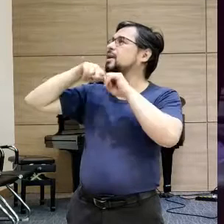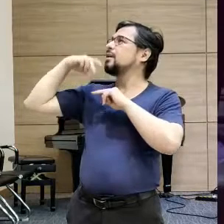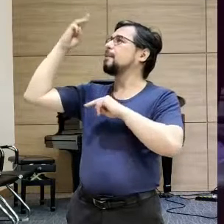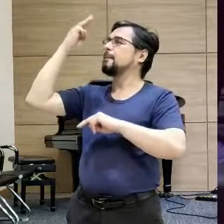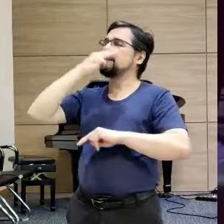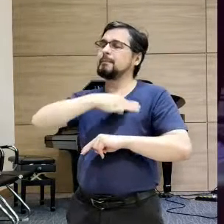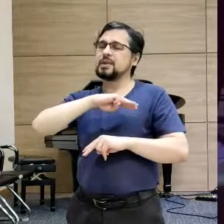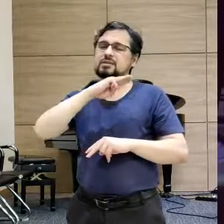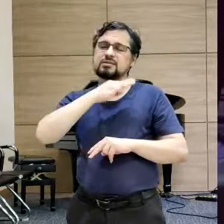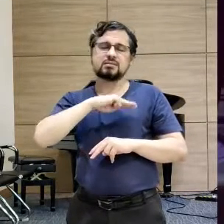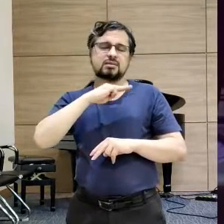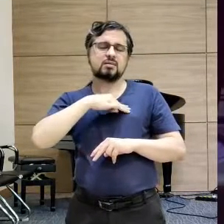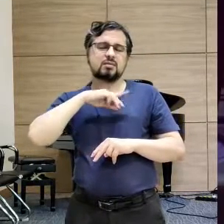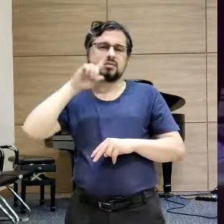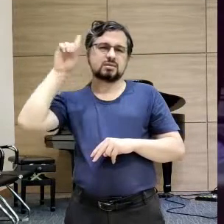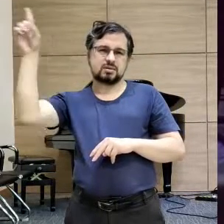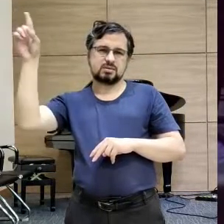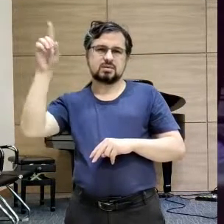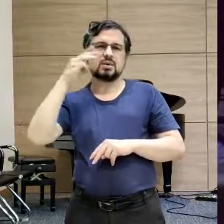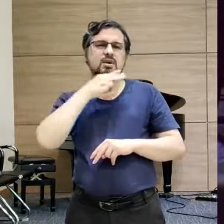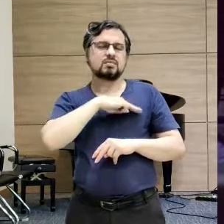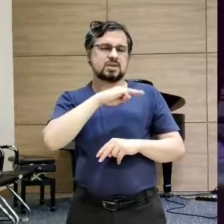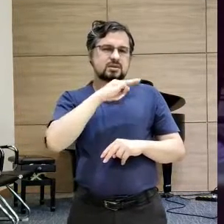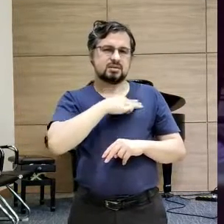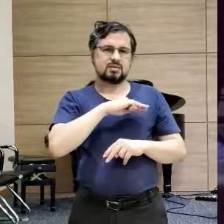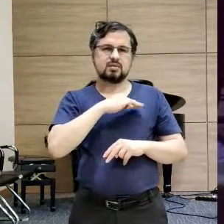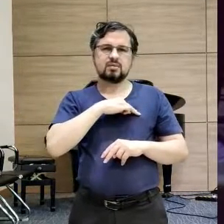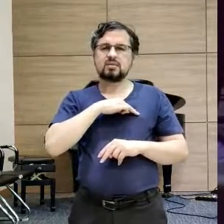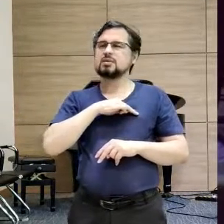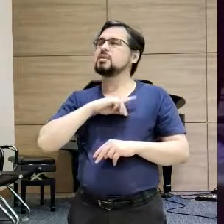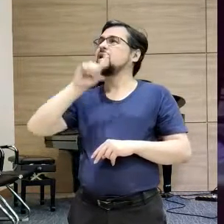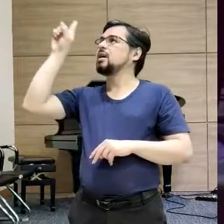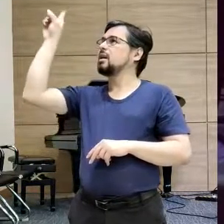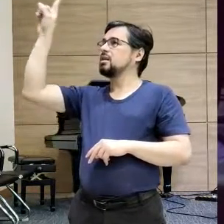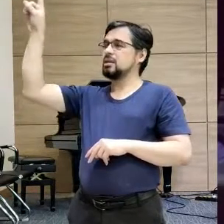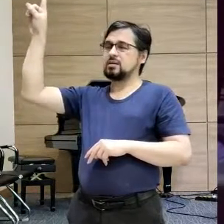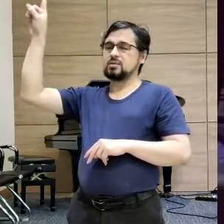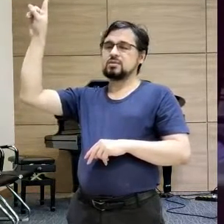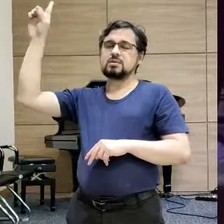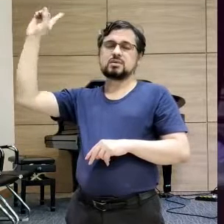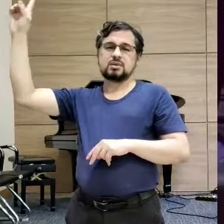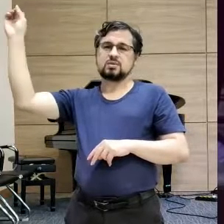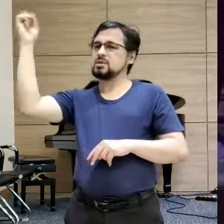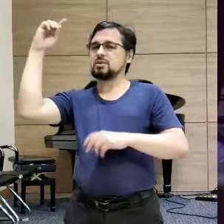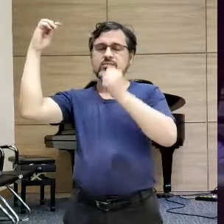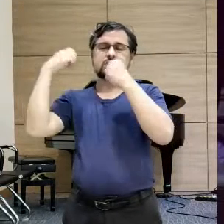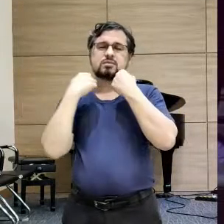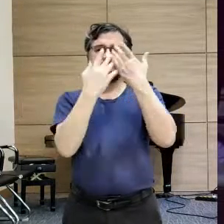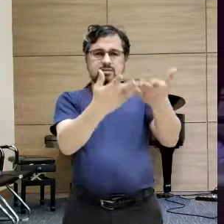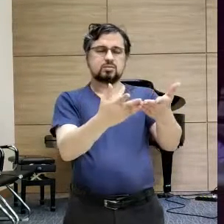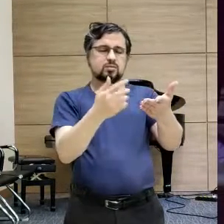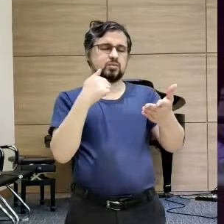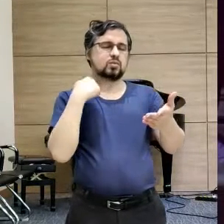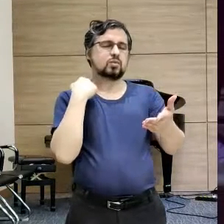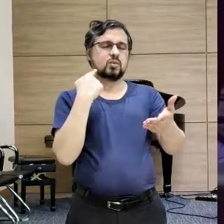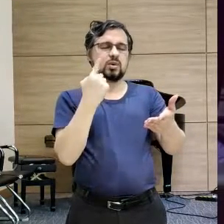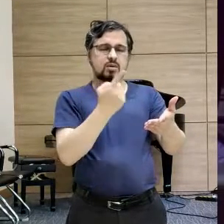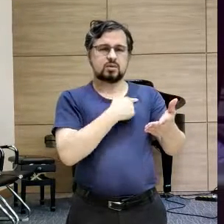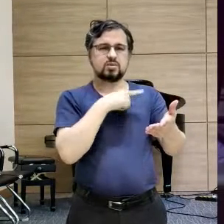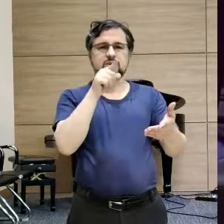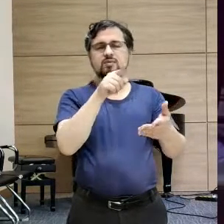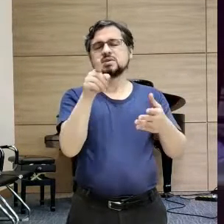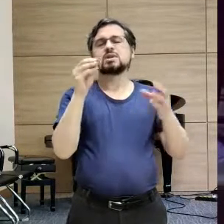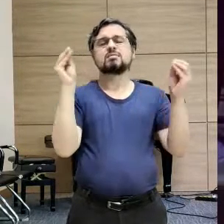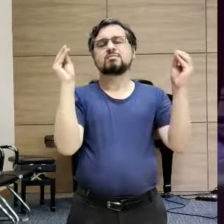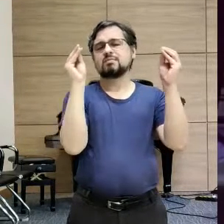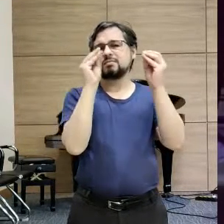aqui, misericórdia é Deus não dando a você o que você merecia. O que Davi merecia aqui era o castigo.